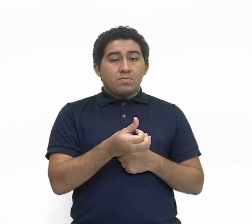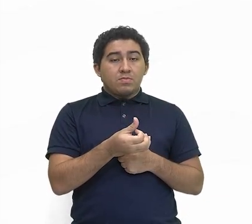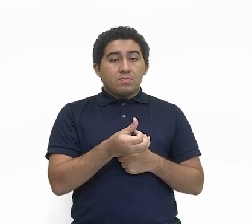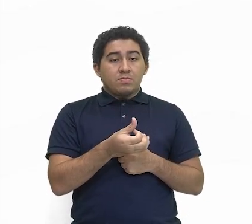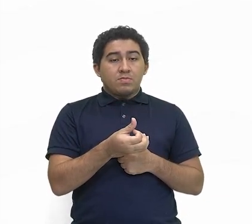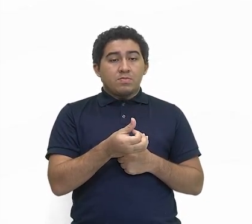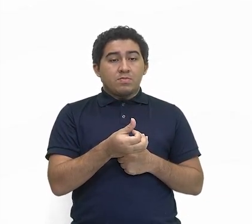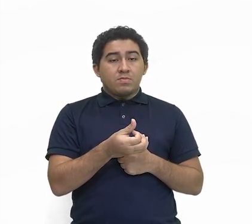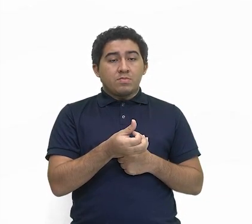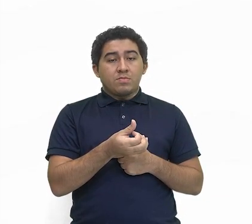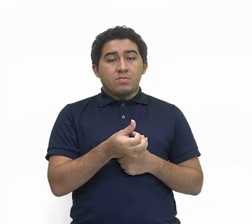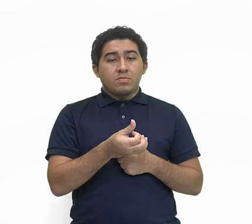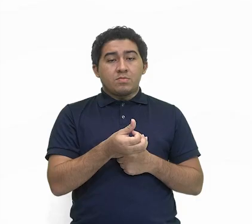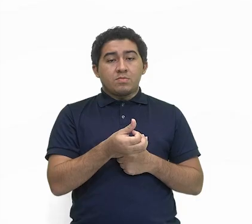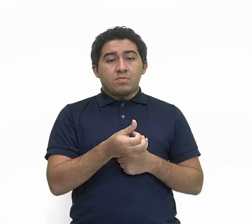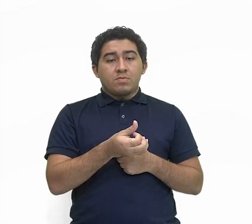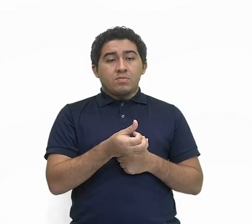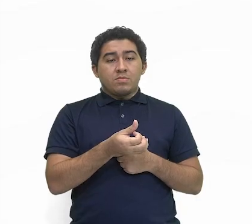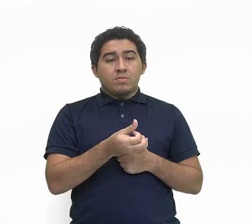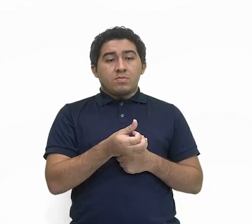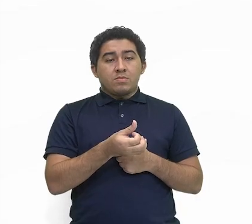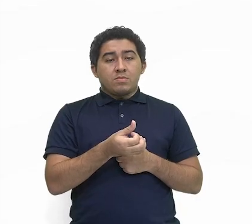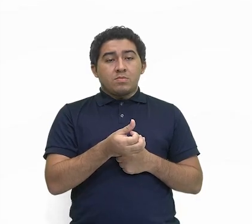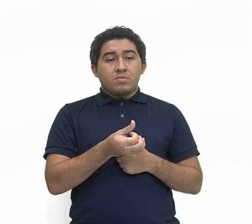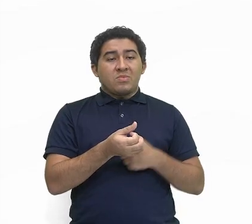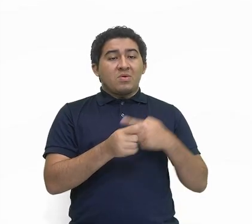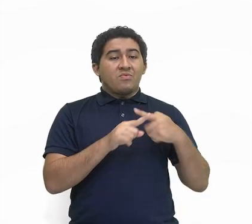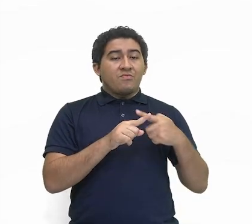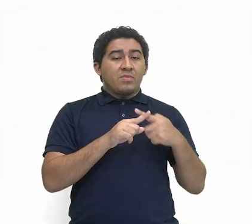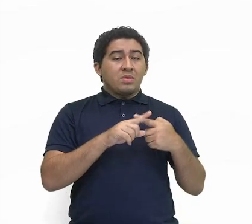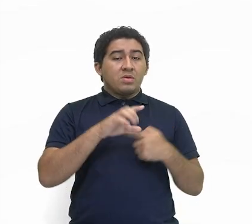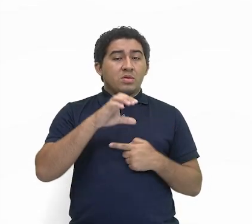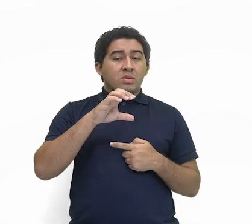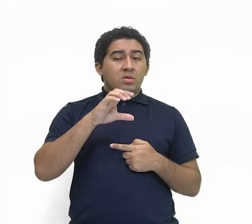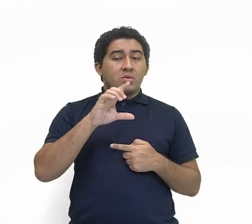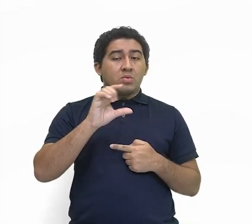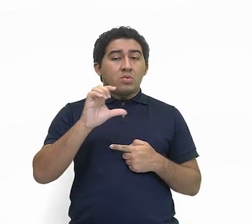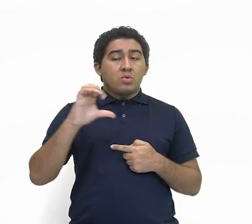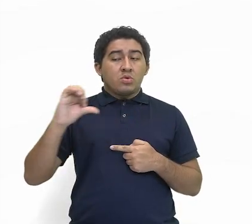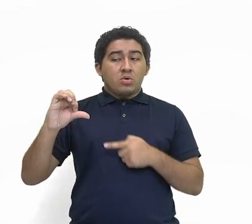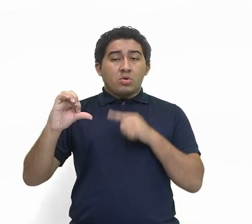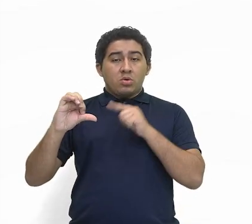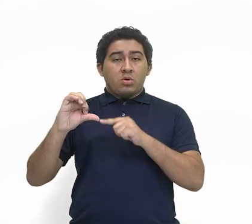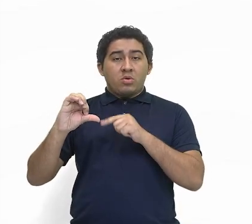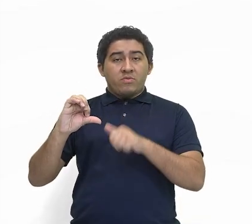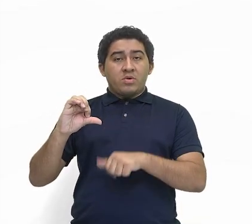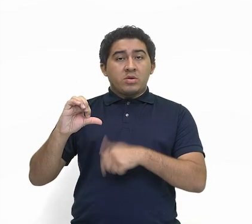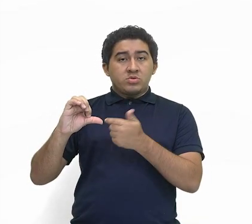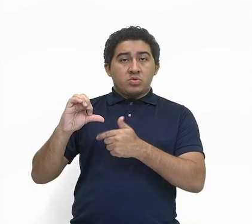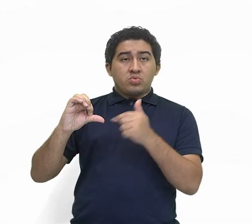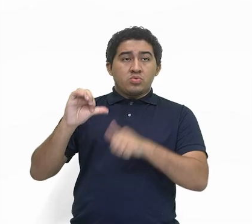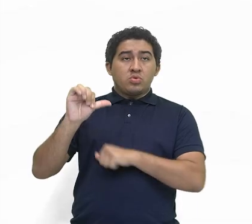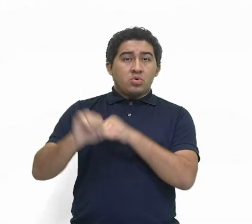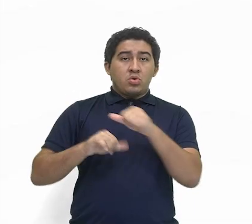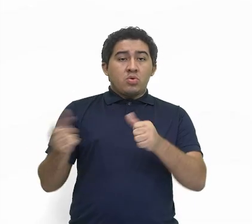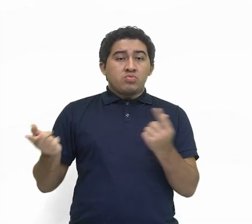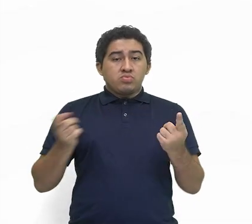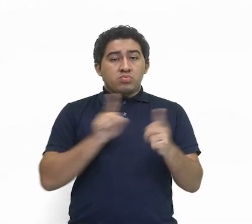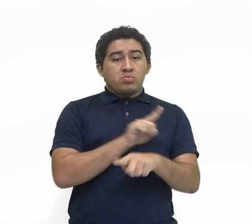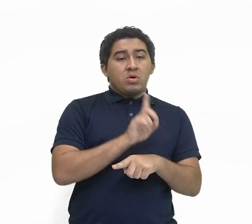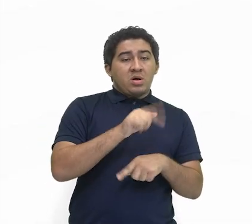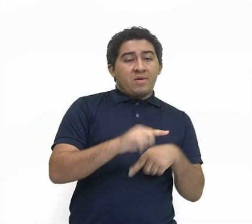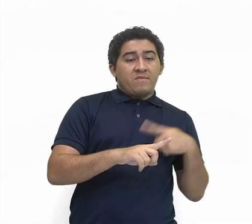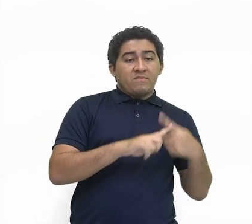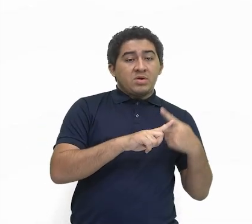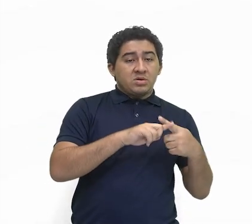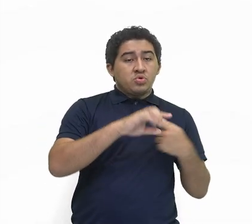30 dividido por 5 é 6. Aí, esse 9 que está aqui no segundo membro, ele passa para o primeiro membro e ele vem multiplicando o que está no